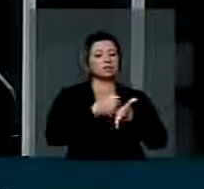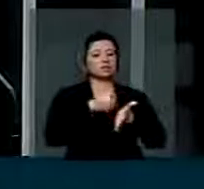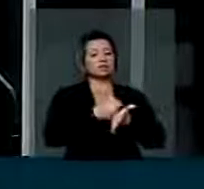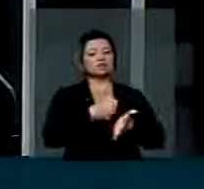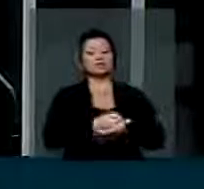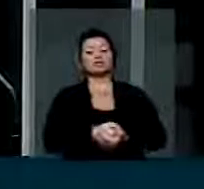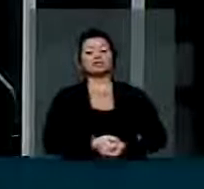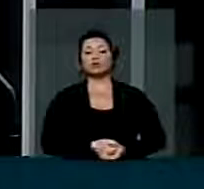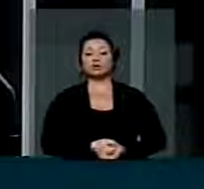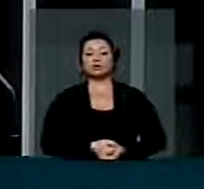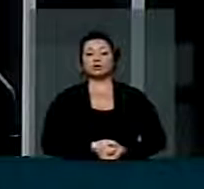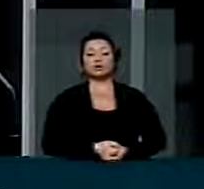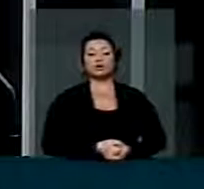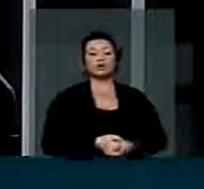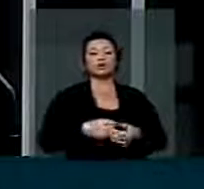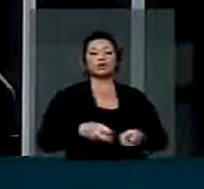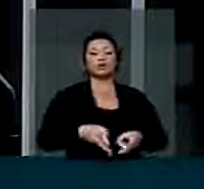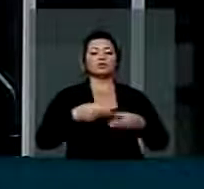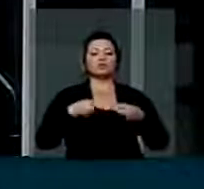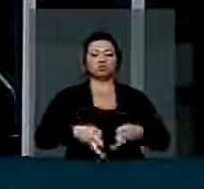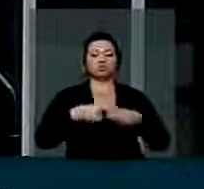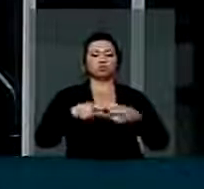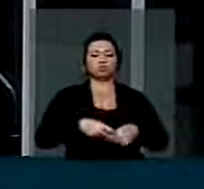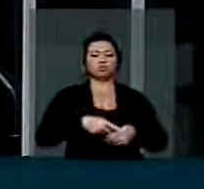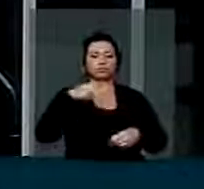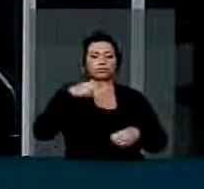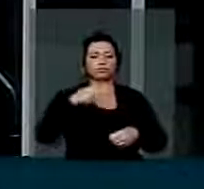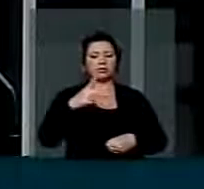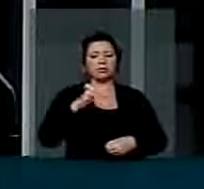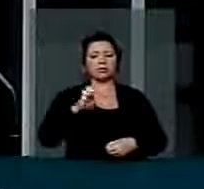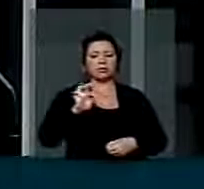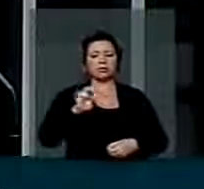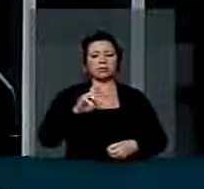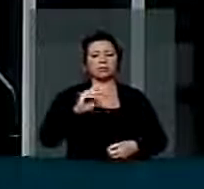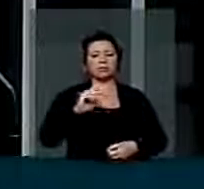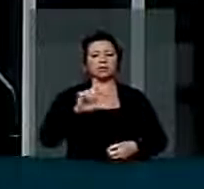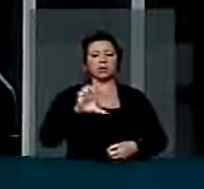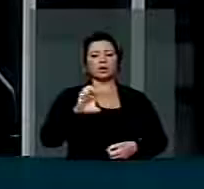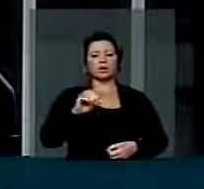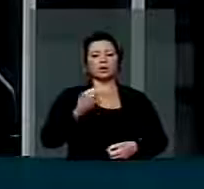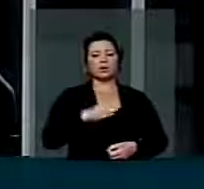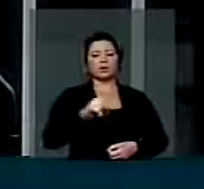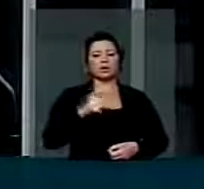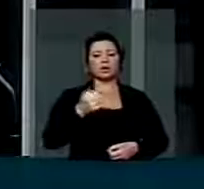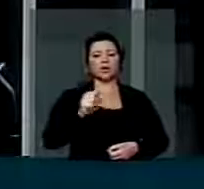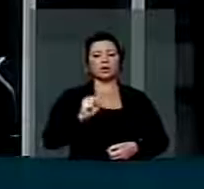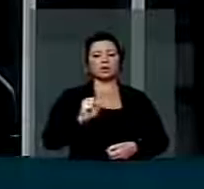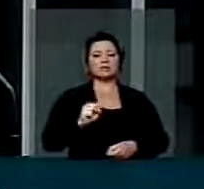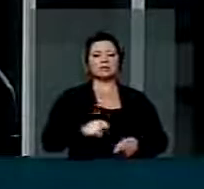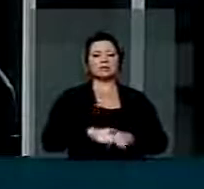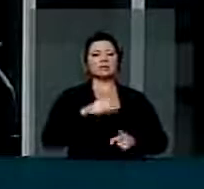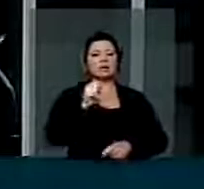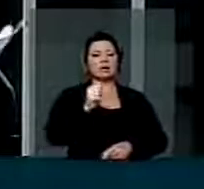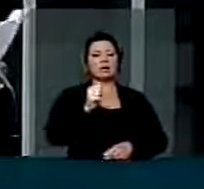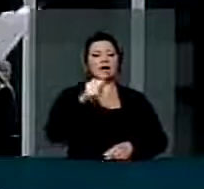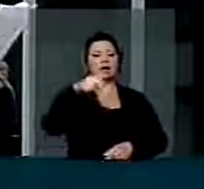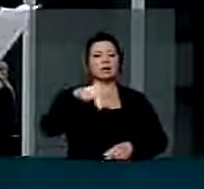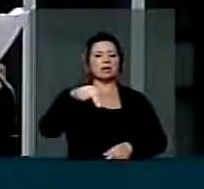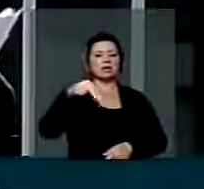com relação à exploração de petróleo, gás, pela